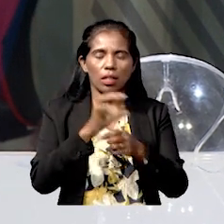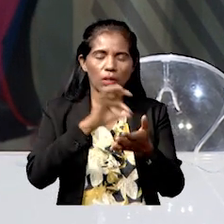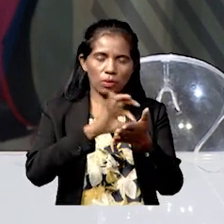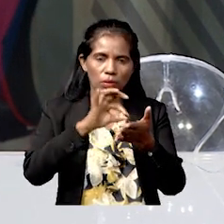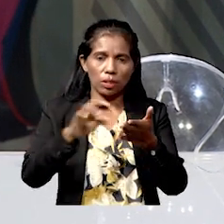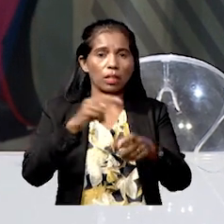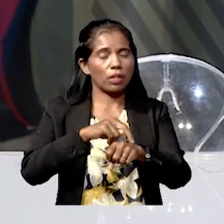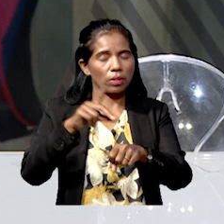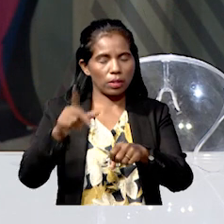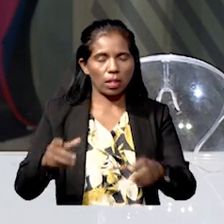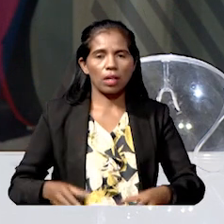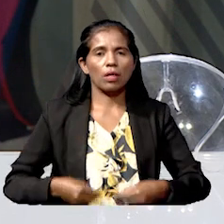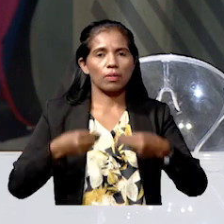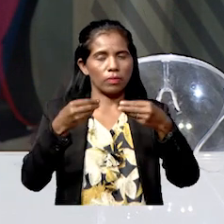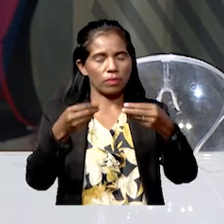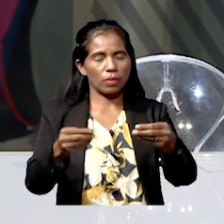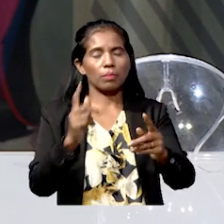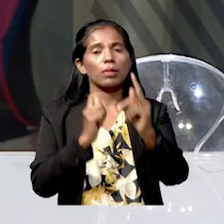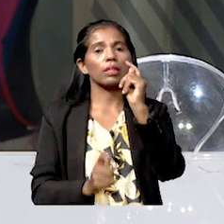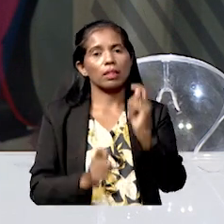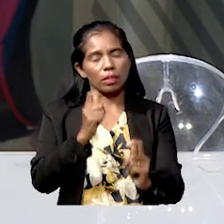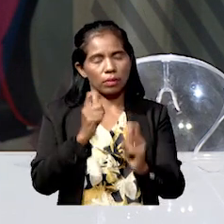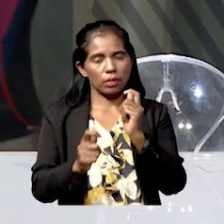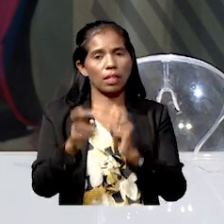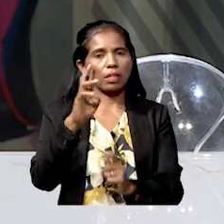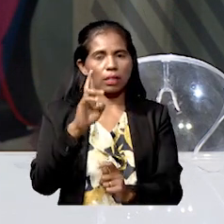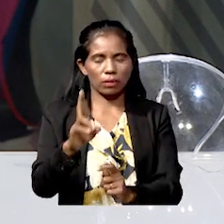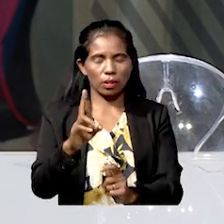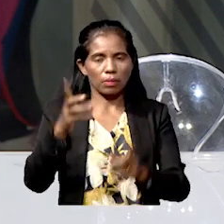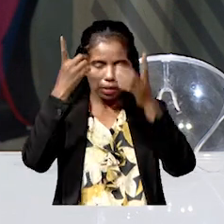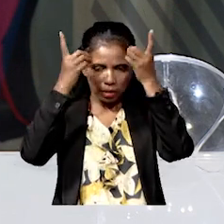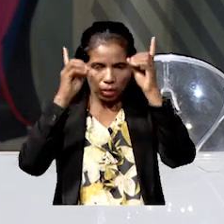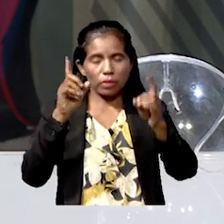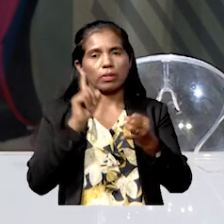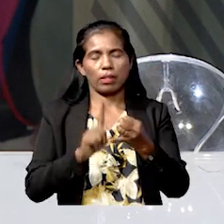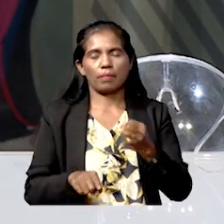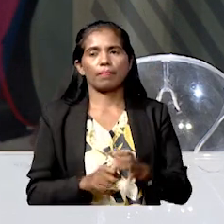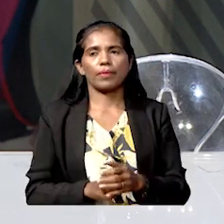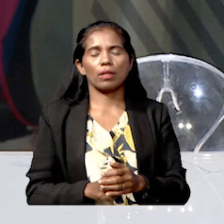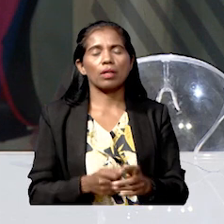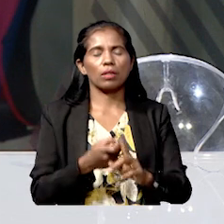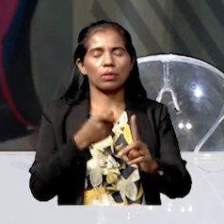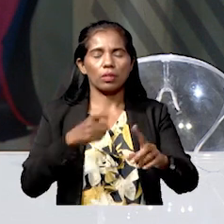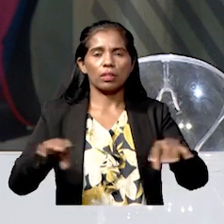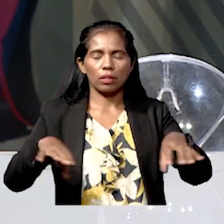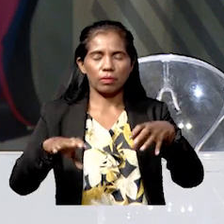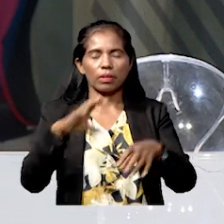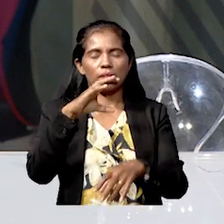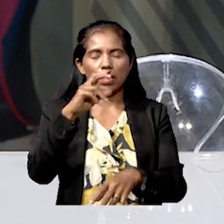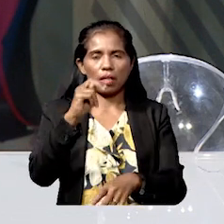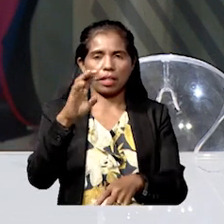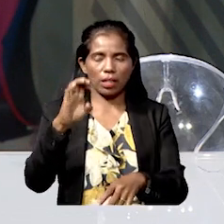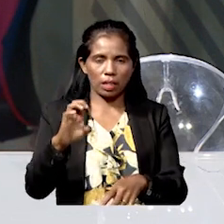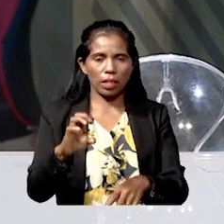nacional, MOLOC entrega da Tribunal Recurso da decisão ICUS. Relaciona o papel no serviço CNE e o